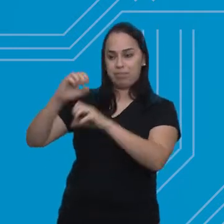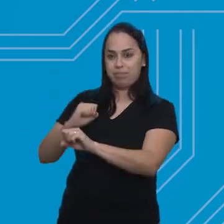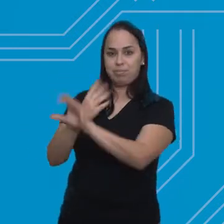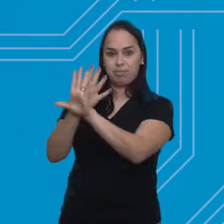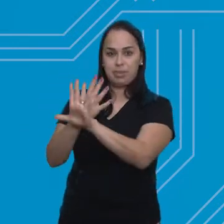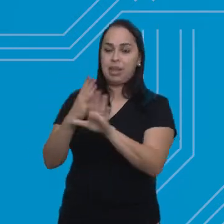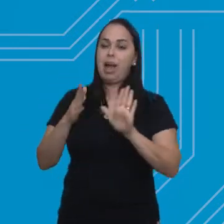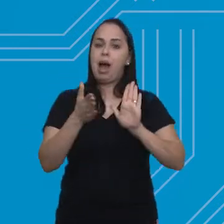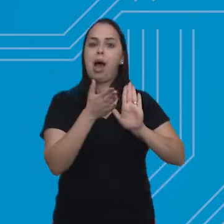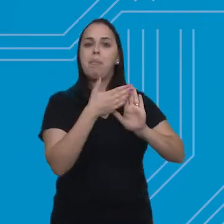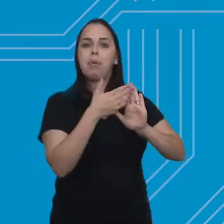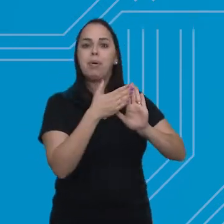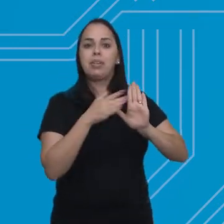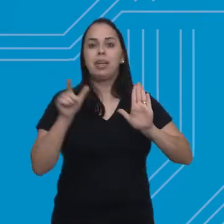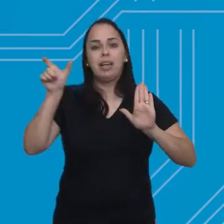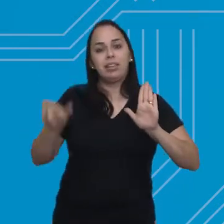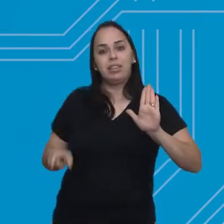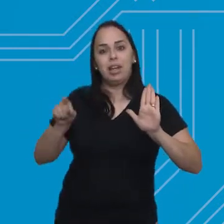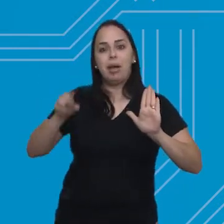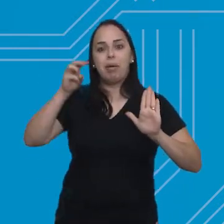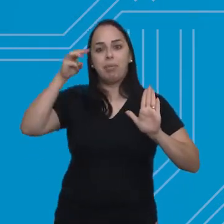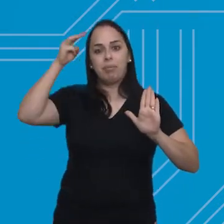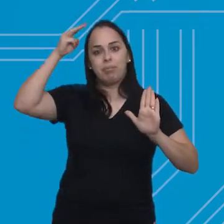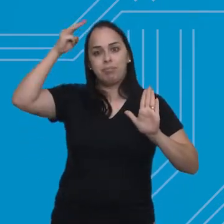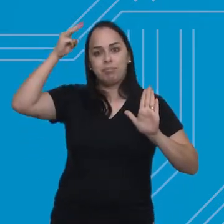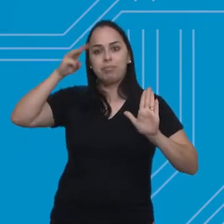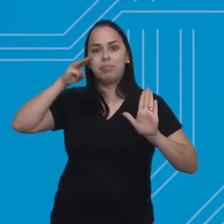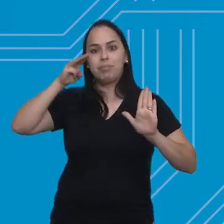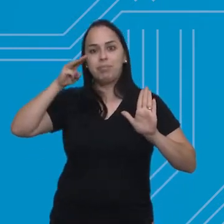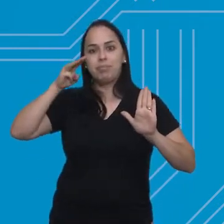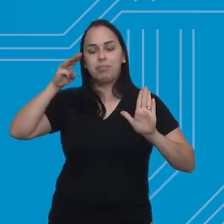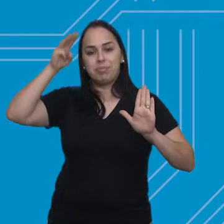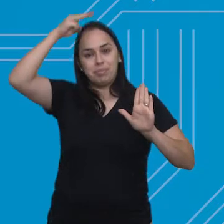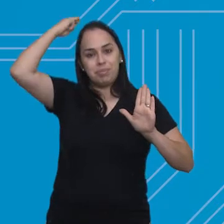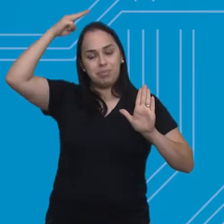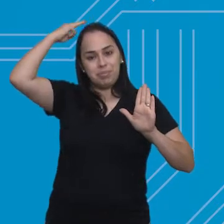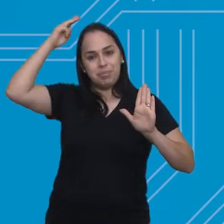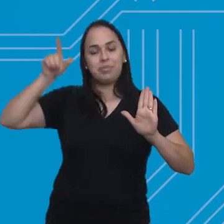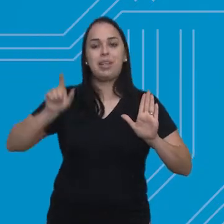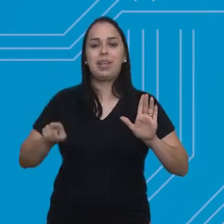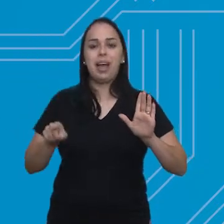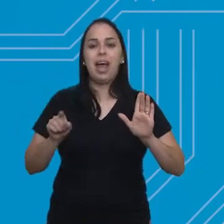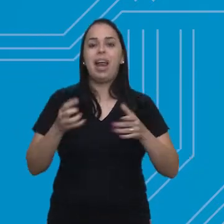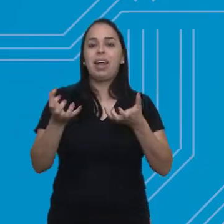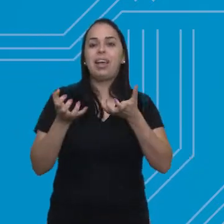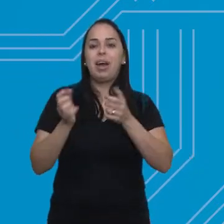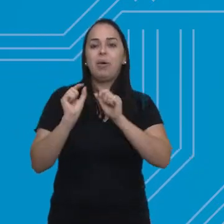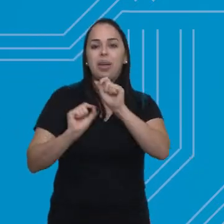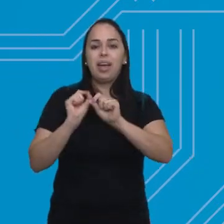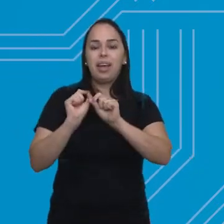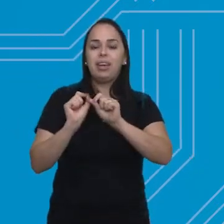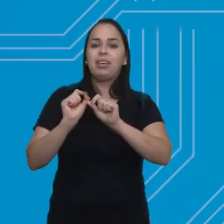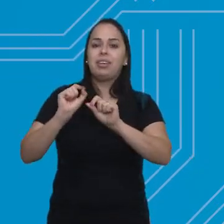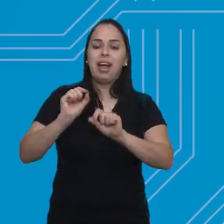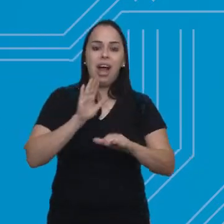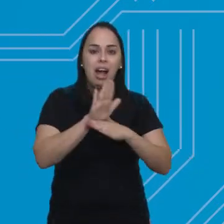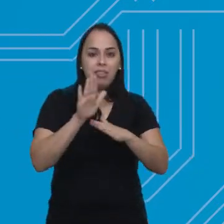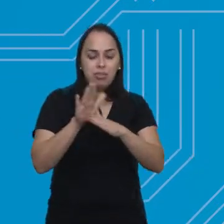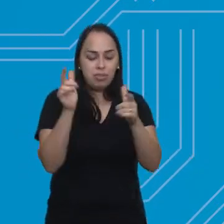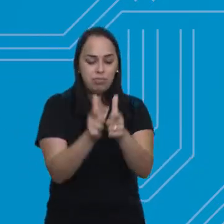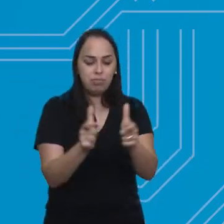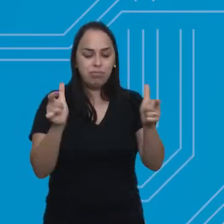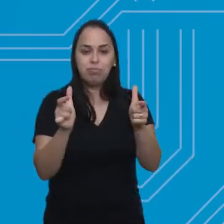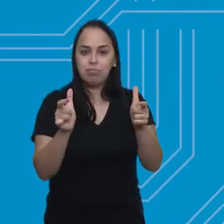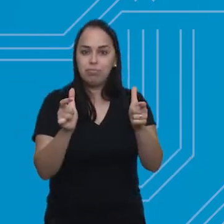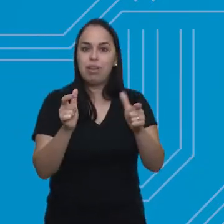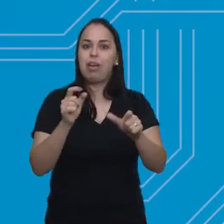José. A proposta é de autoria do vereador Milton Vieira Filho e, segundo o parlamentar, a intenção do projeto é ampliar o atendimento na